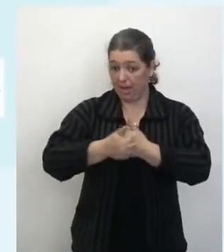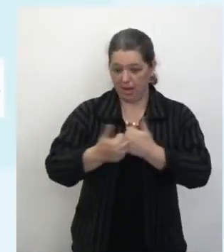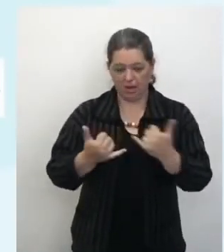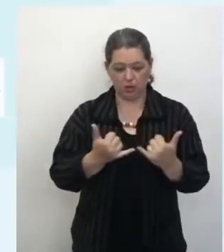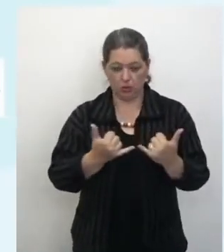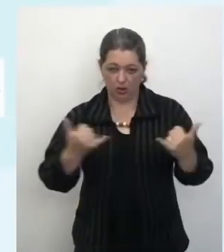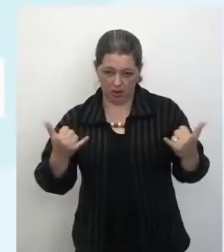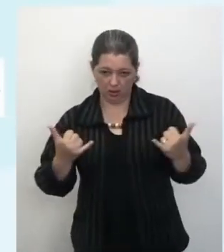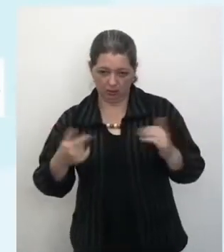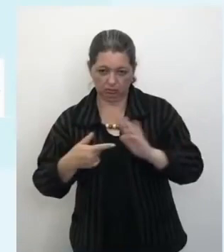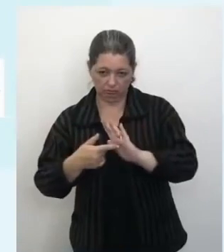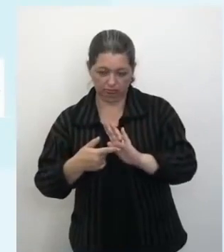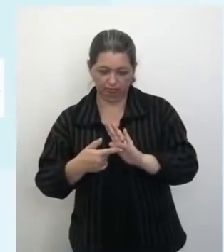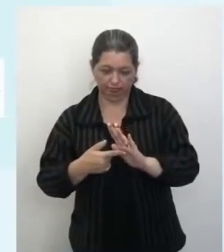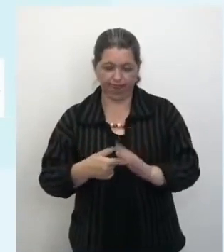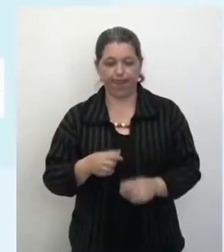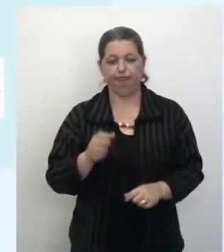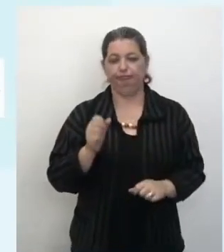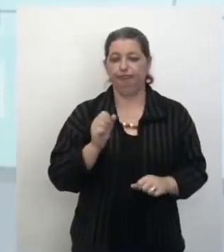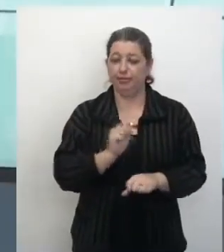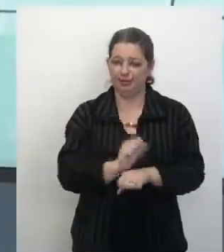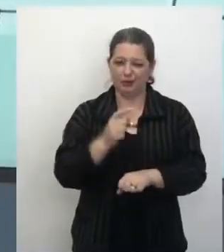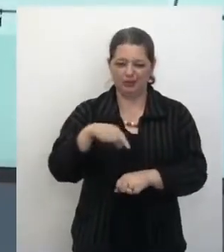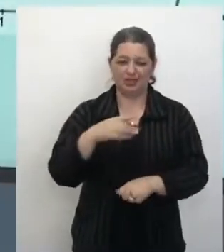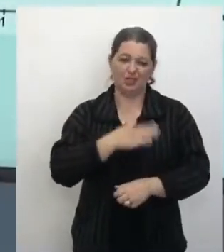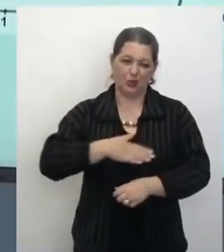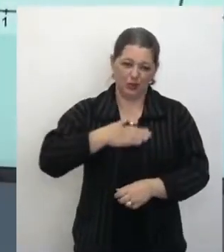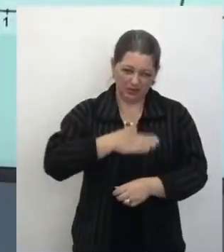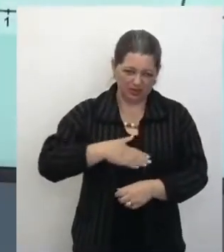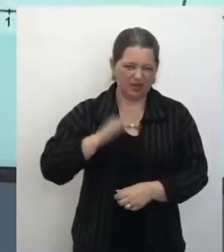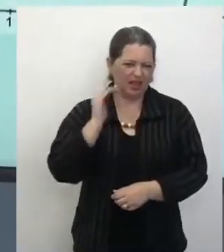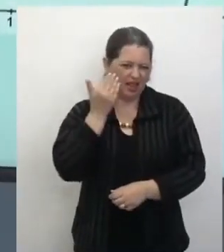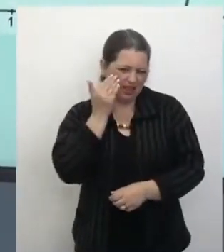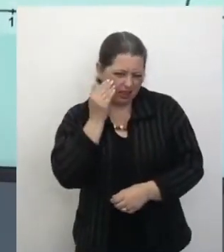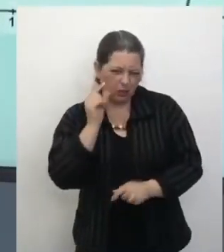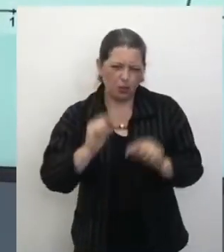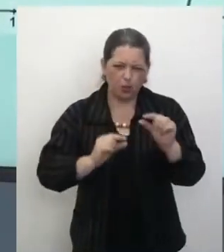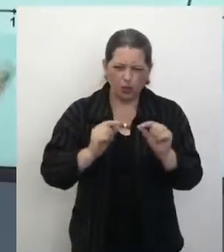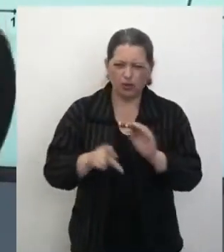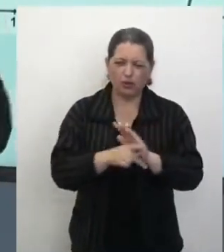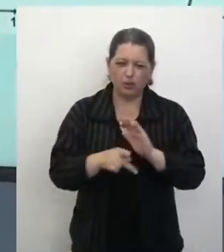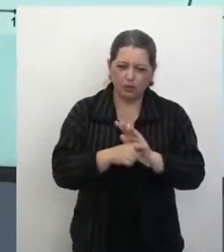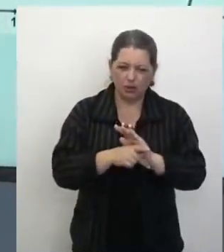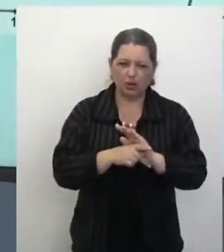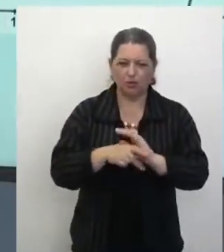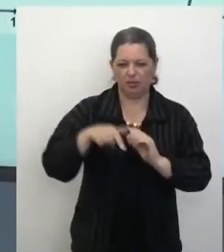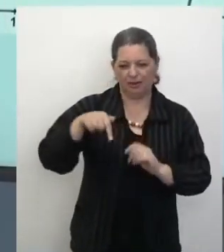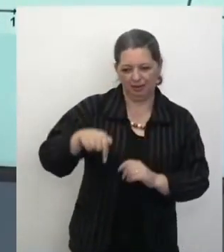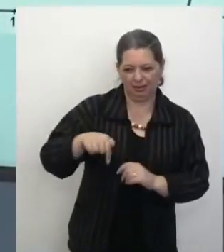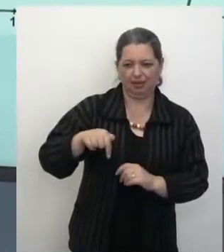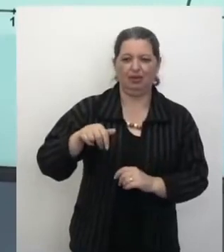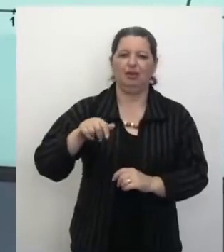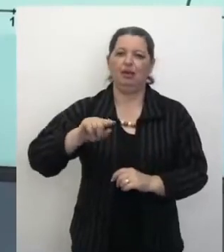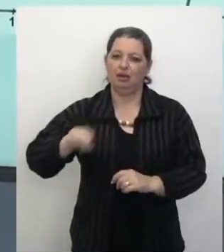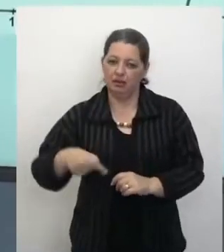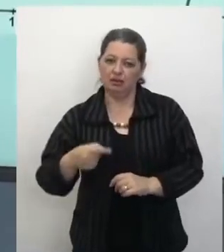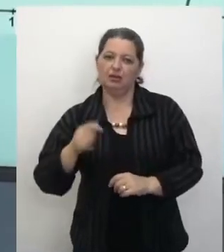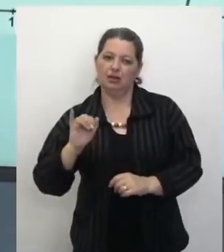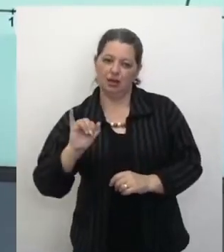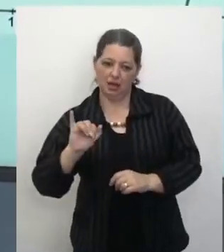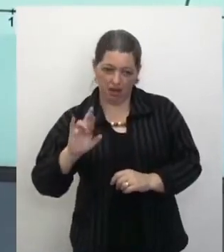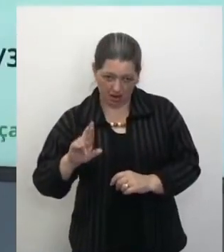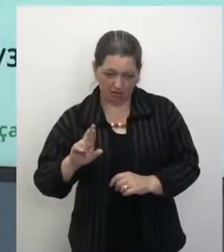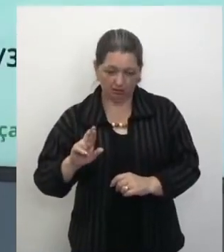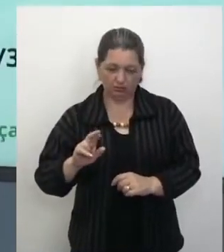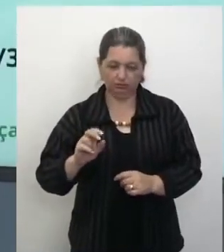reta. Espero que você tenha gostado da aula de hoje, tenha entendido um pouquinho sobre racional e irracional e como localizar na reta. Não esqueça